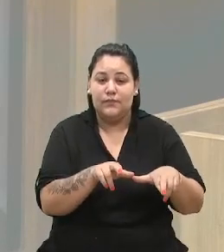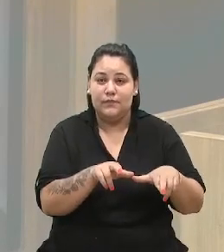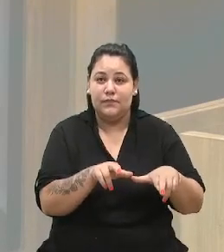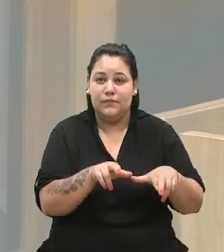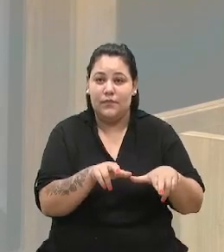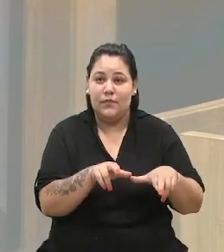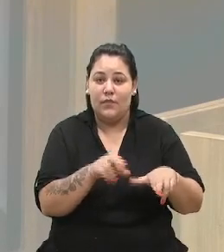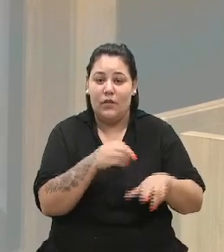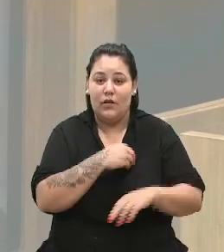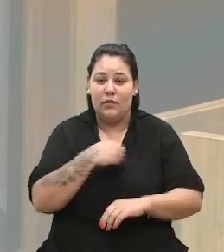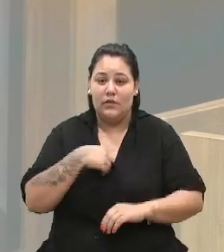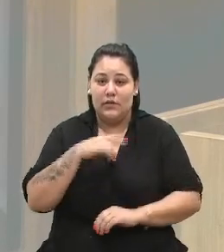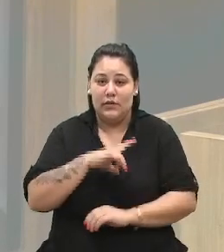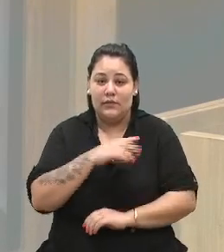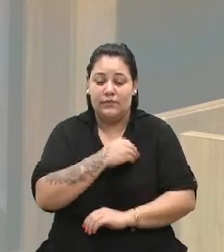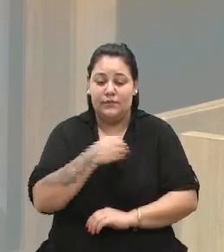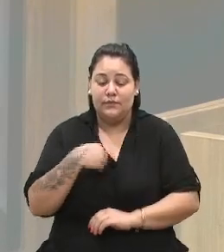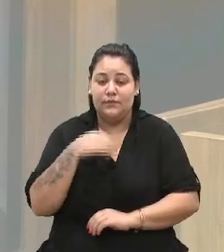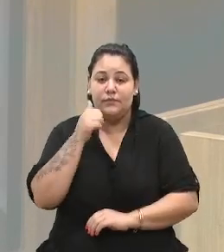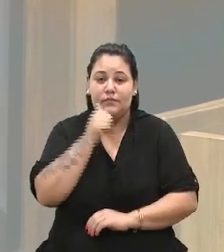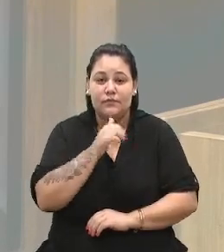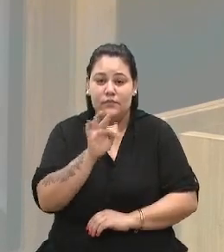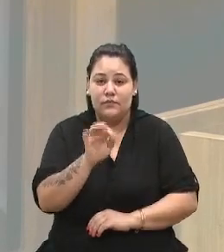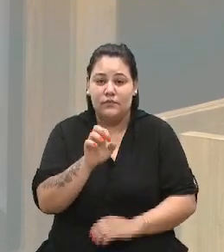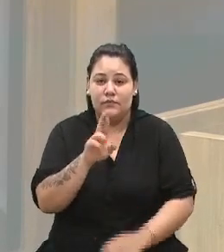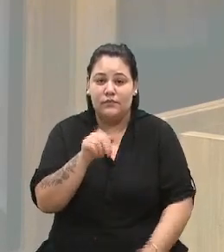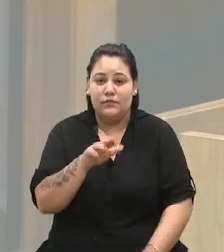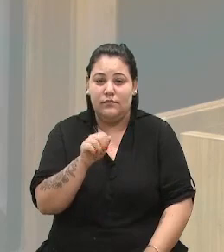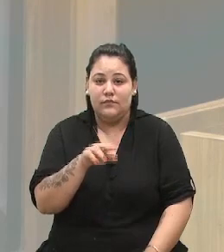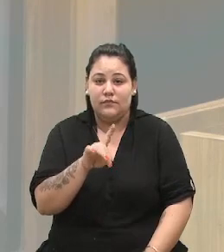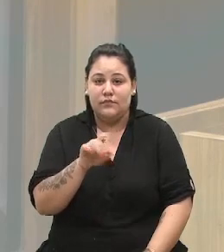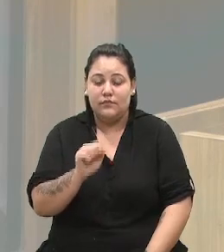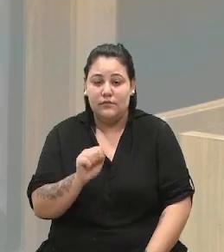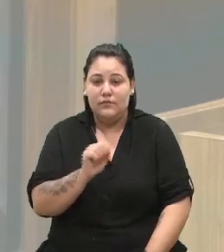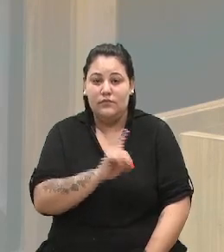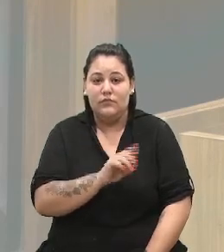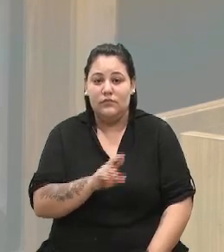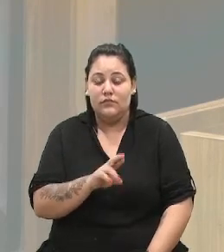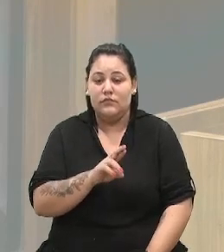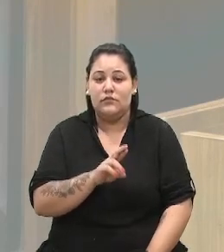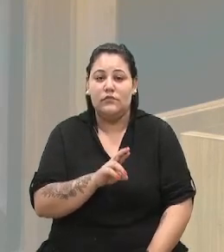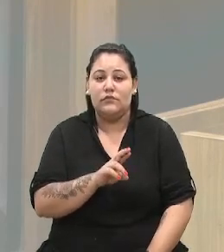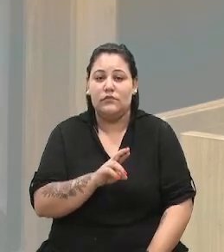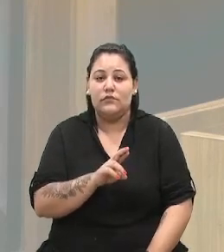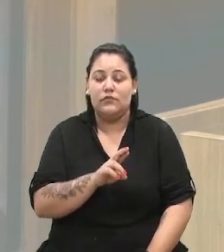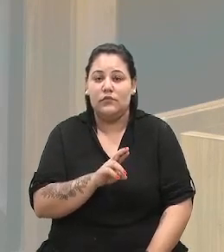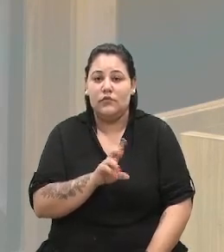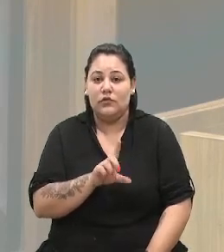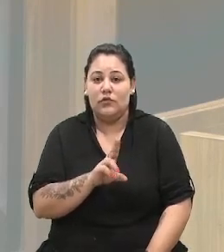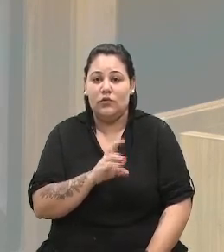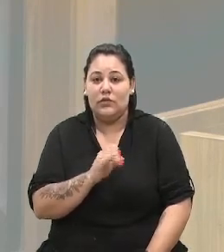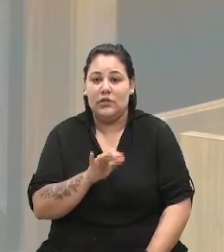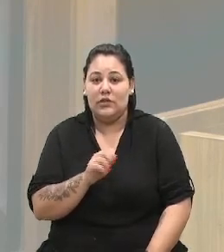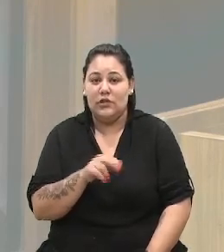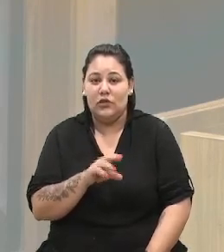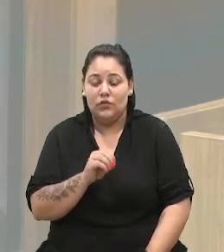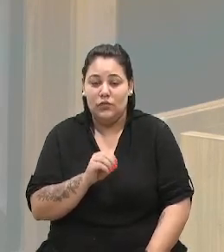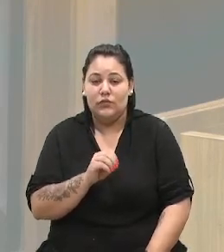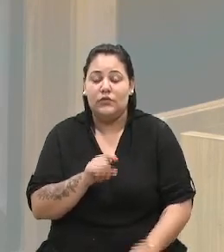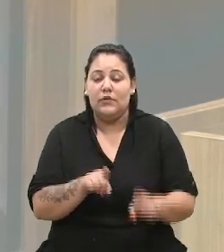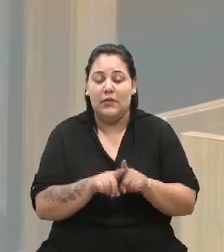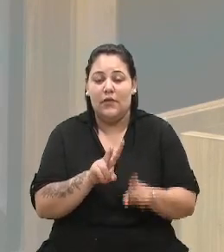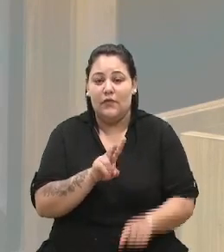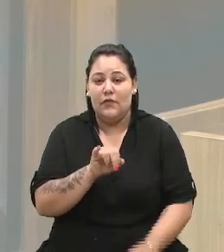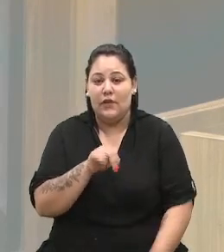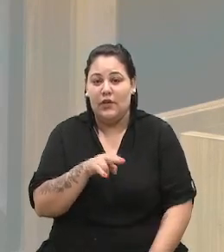Fernanda Ronchetti, o doutor Luciano Neto Santos e o doutor Vinícius Laim, que infelizmente não está aqui presente, porque